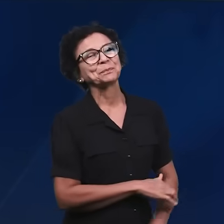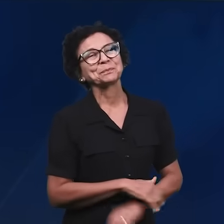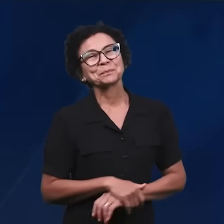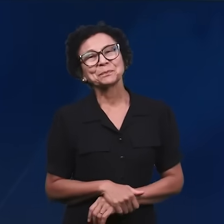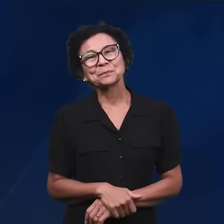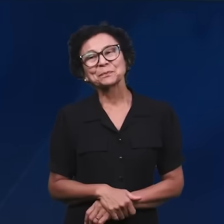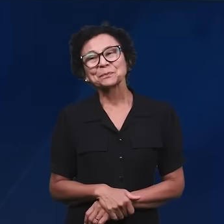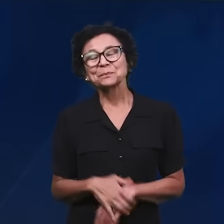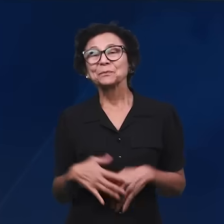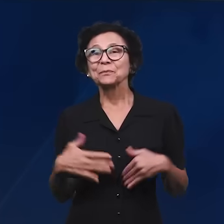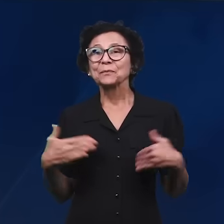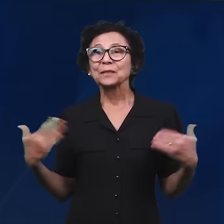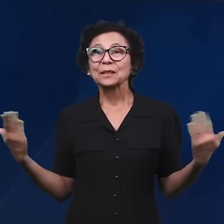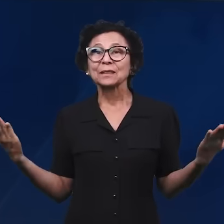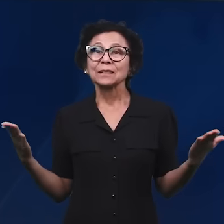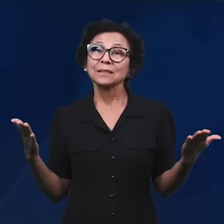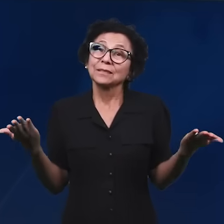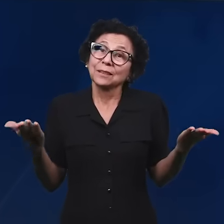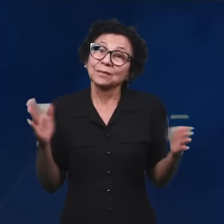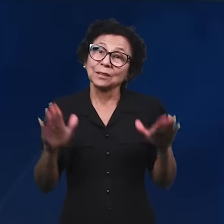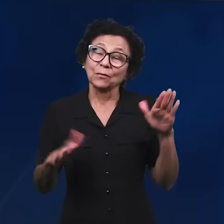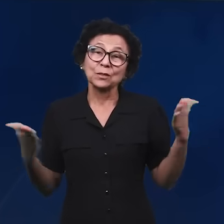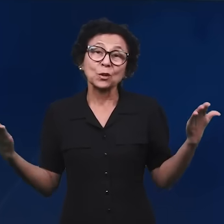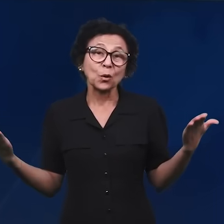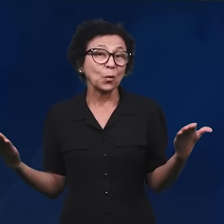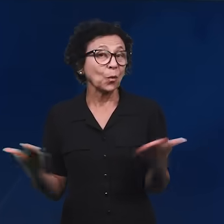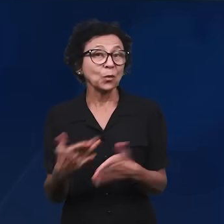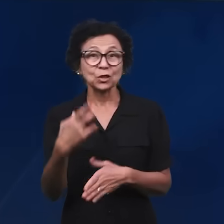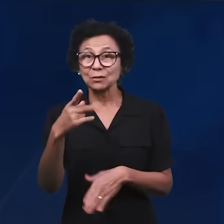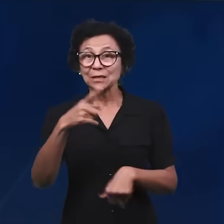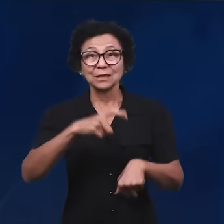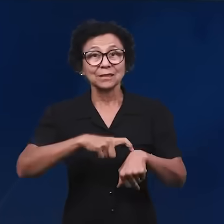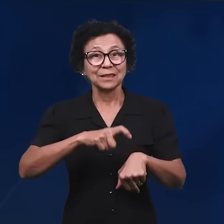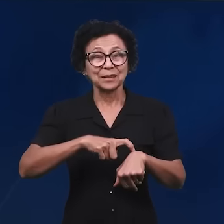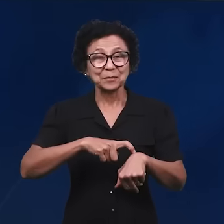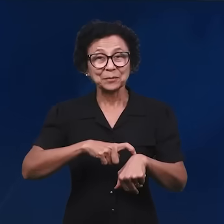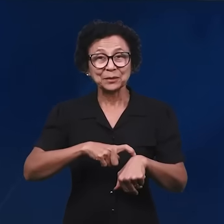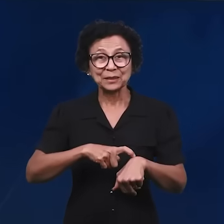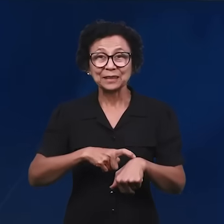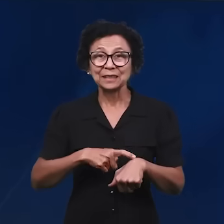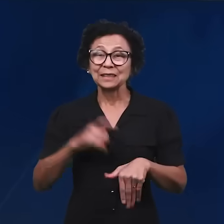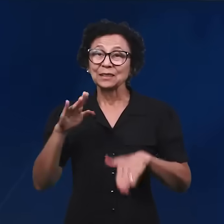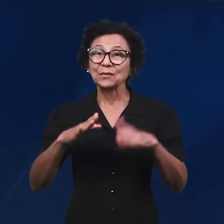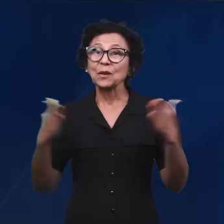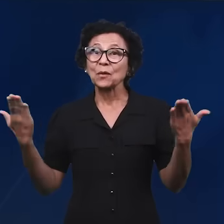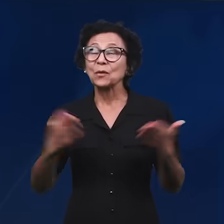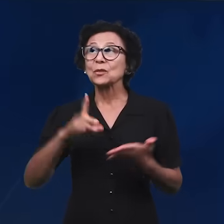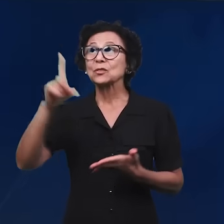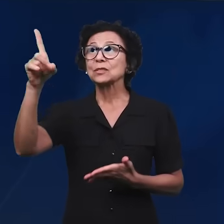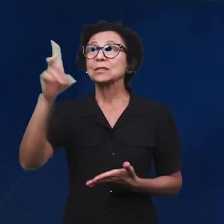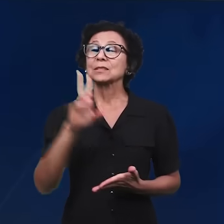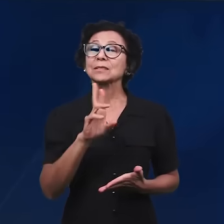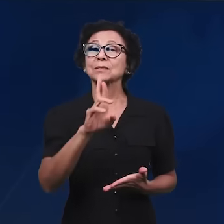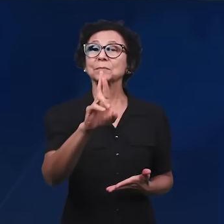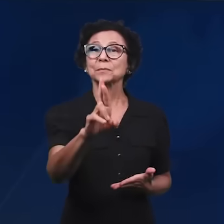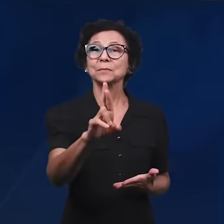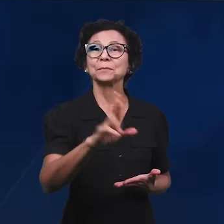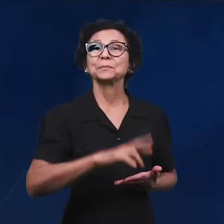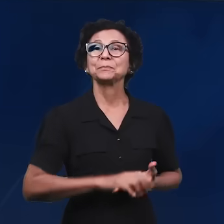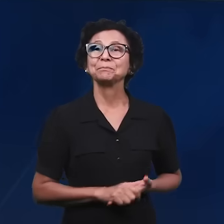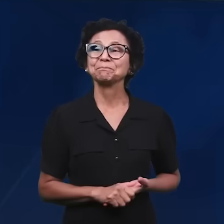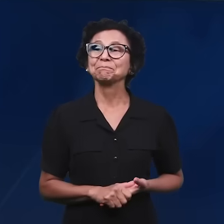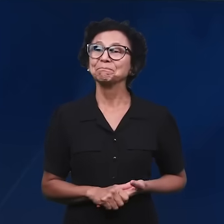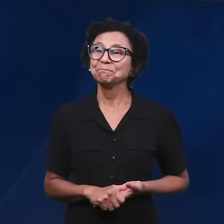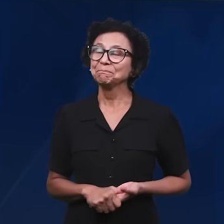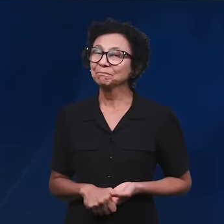vemos, irmão, que hoje, quem sabe hoje chegou o seu tempo. Você está esperando uma resposta de Deus aí e nós vemos que o tempo de